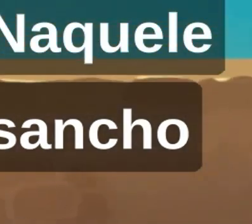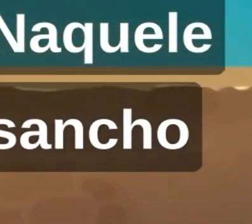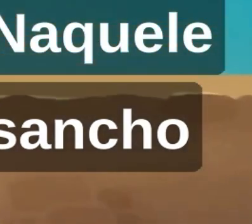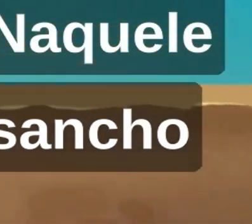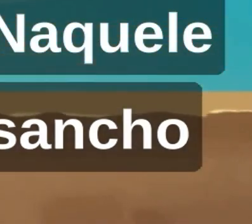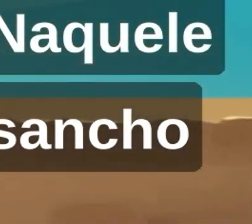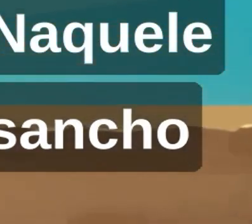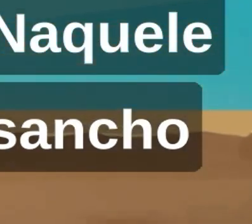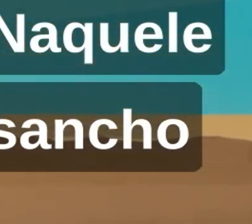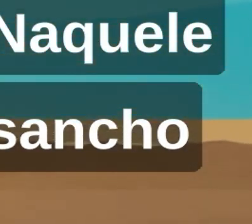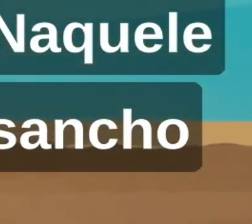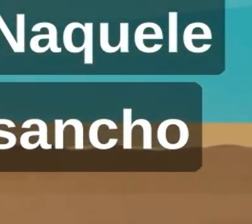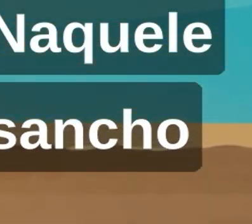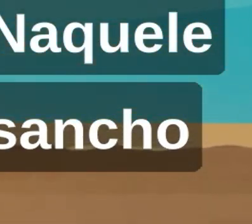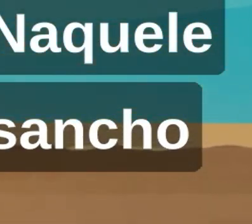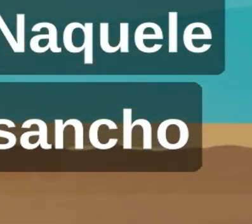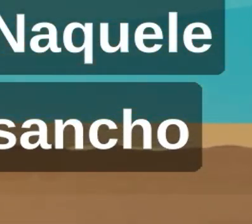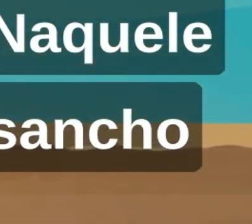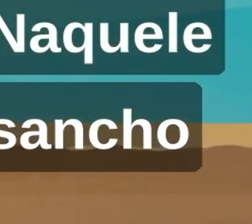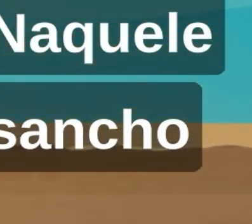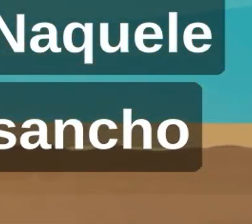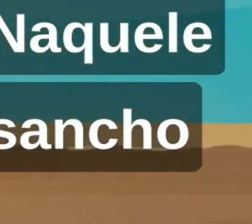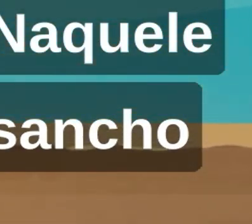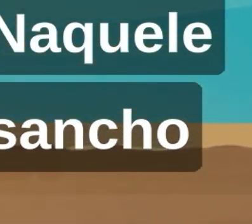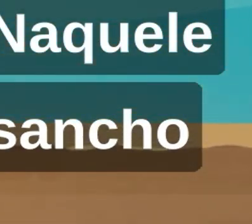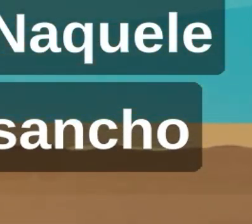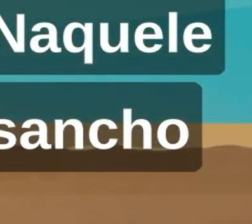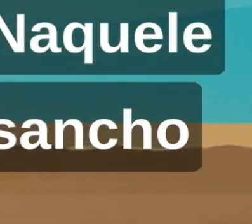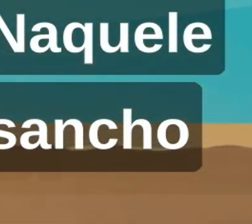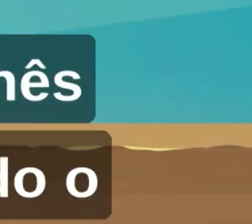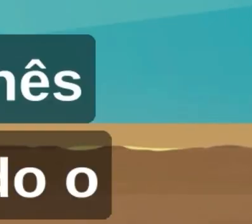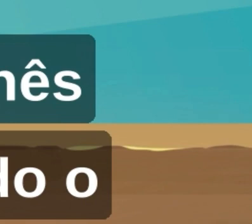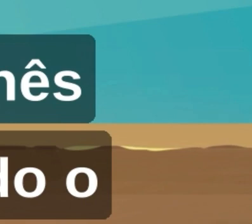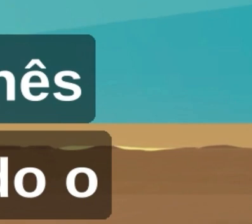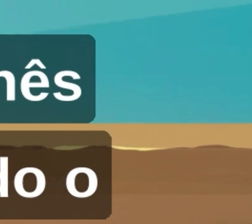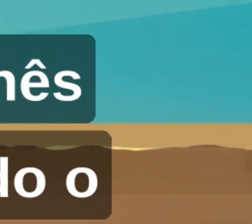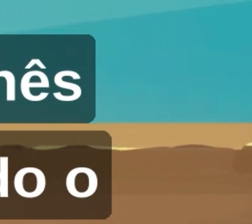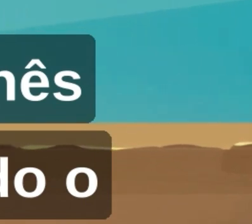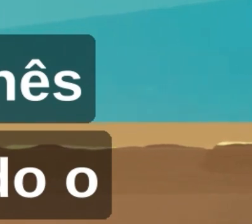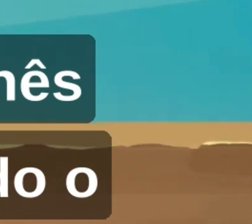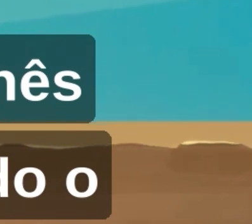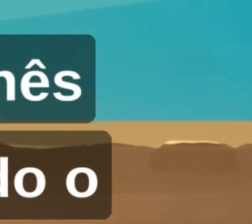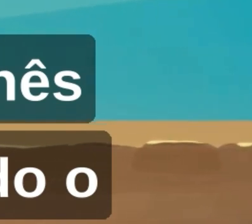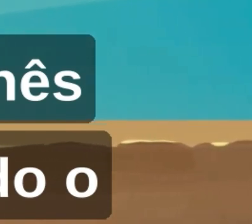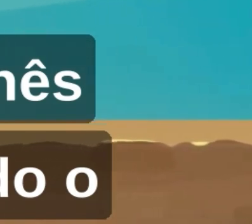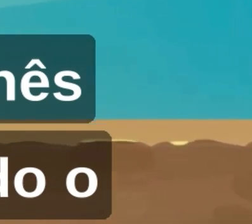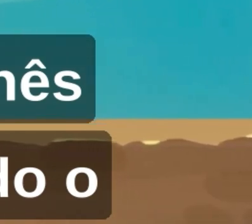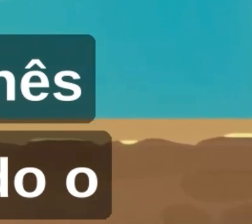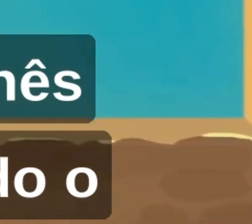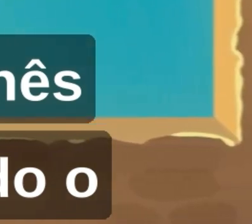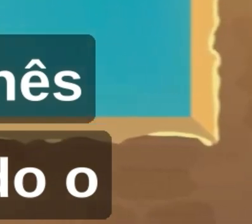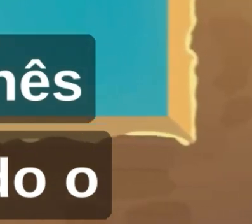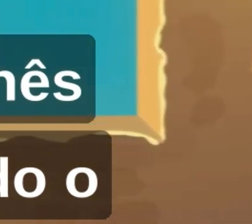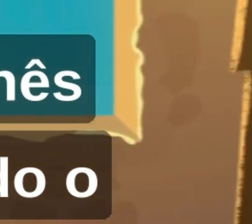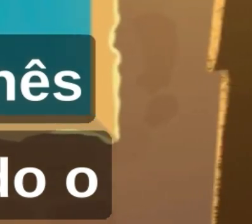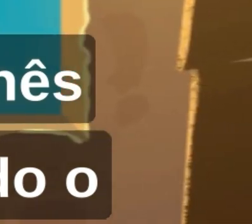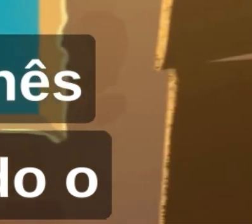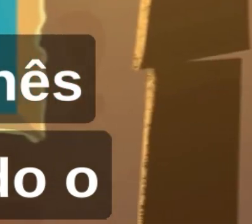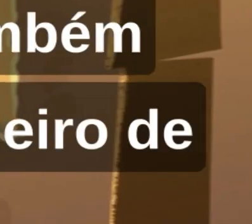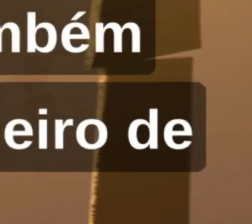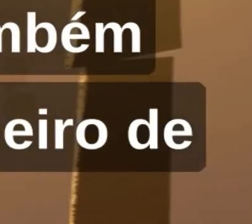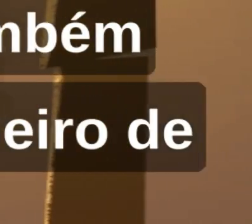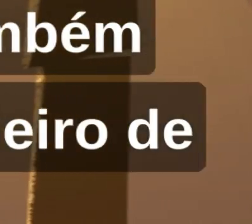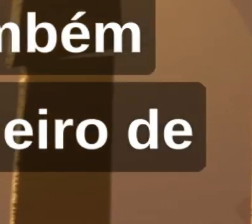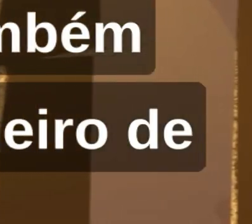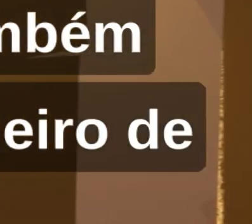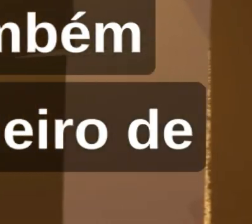corcel. Naquele momento, o vizinho dele, Sancho, passava por ali. Era um camponês rechonchudo e bonachão. Foi quando